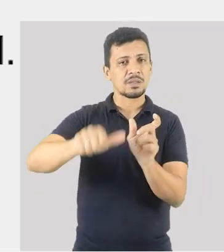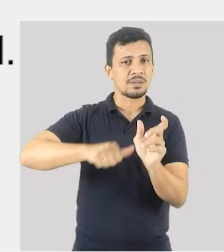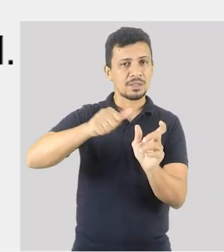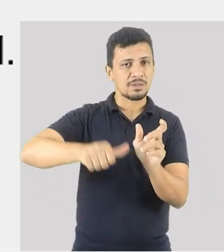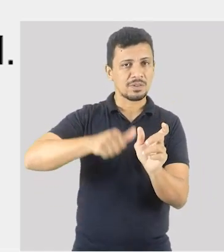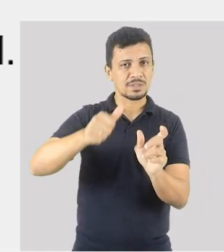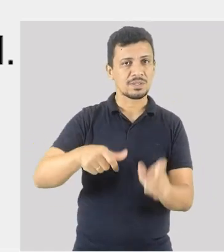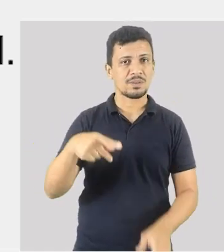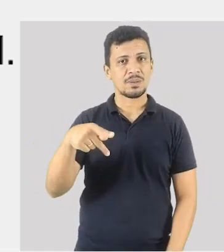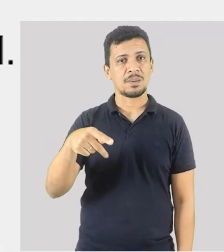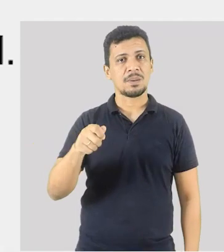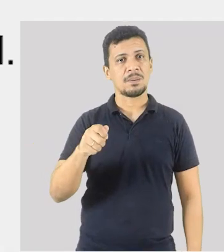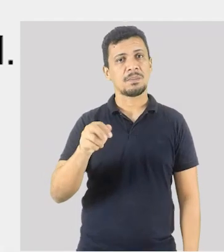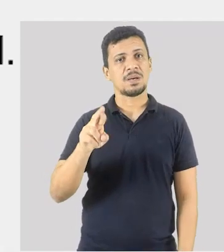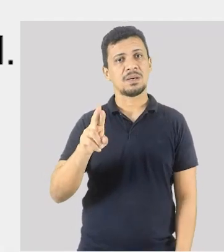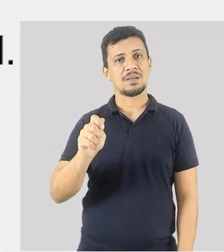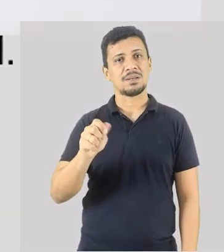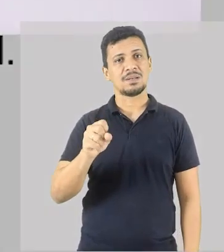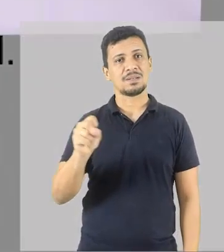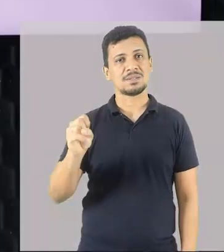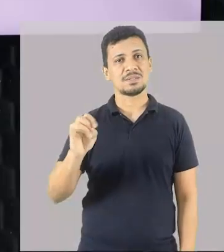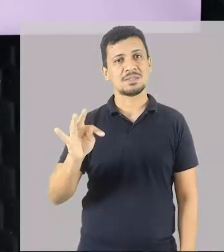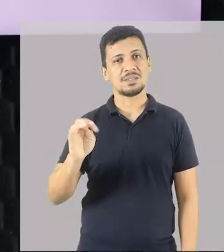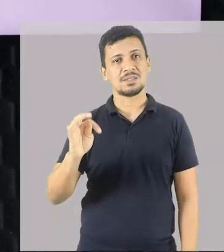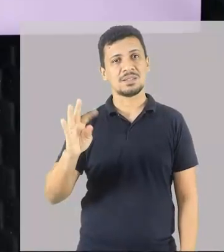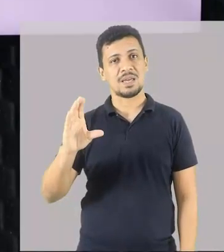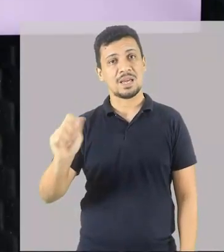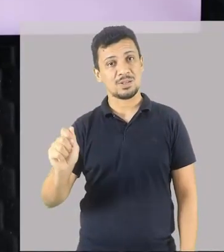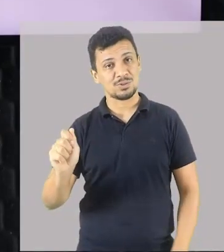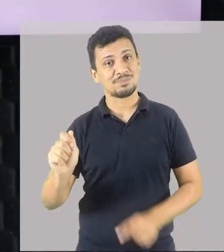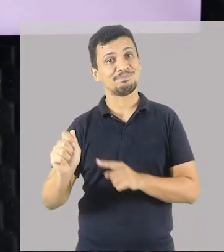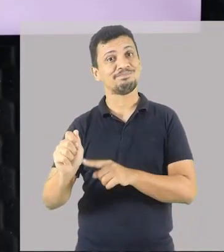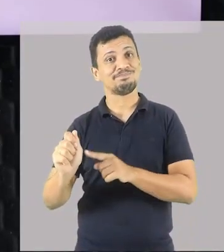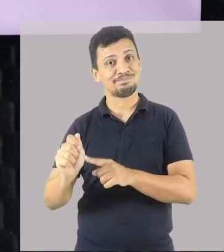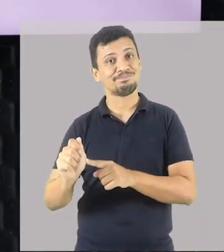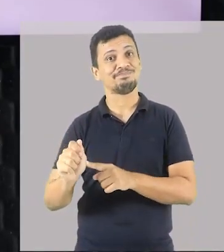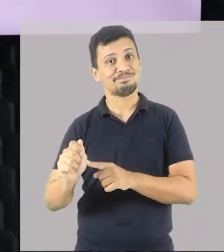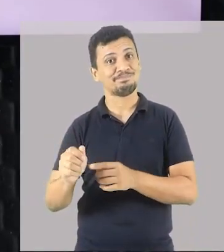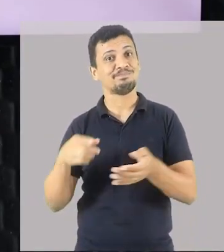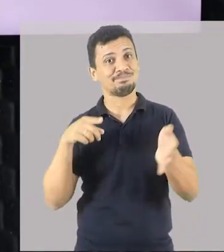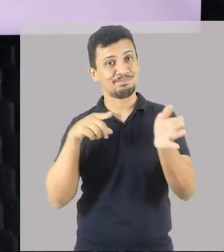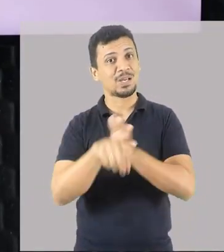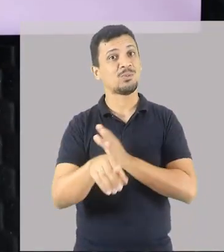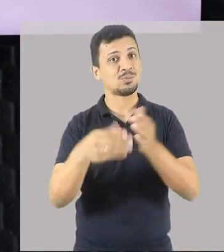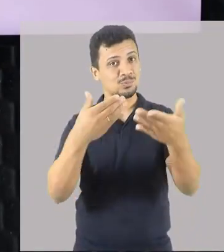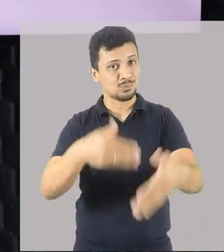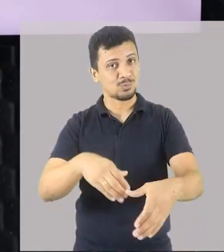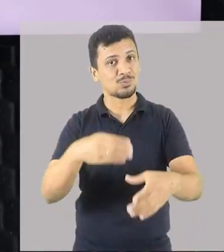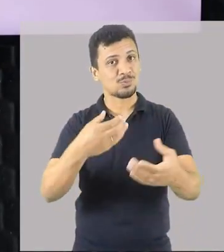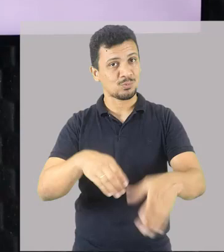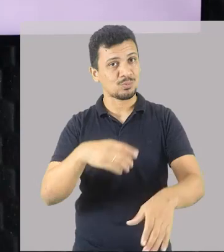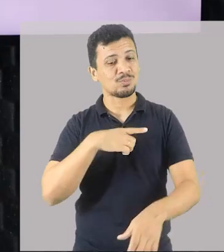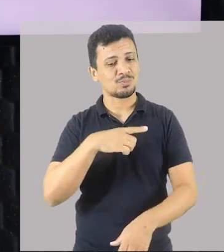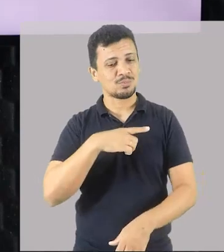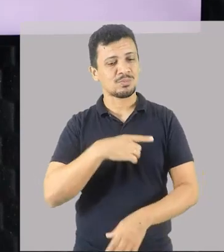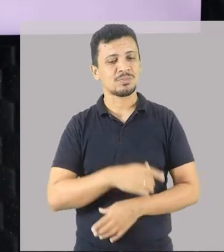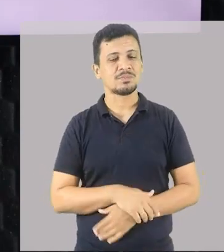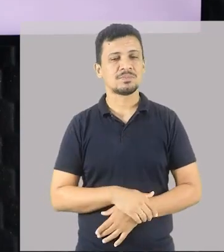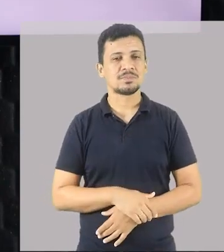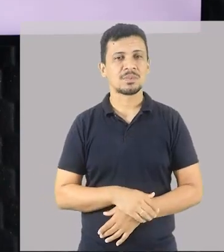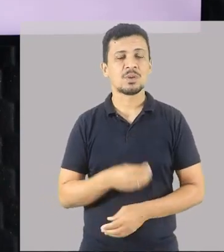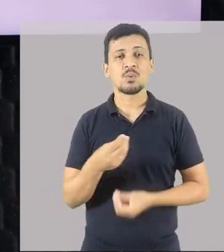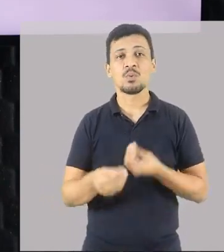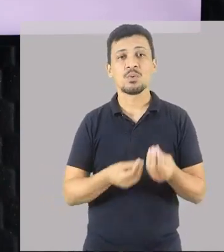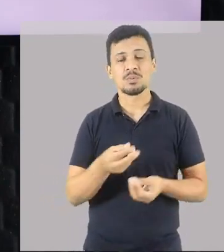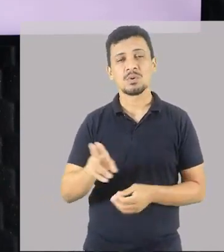parasintética? Lembrando, cuidado com a parasintética que ela costuma aparecer em provas de concurso. A derivação parasintética é